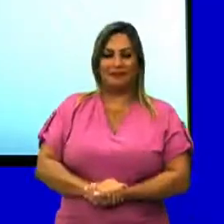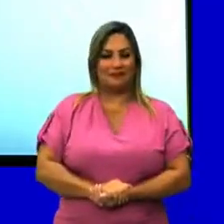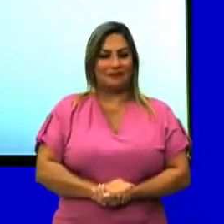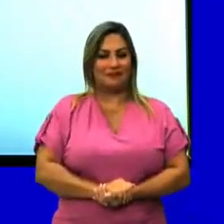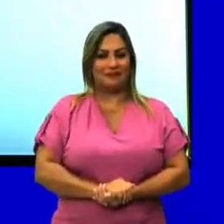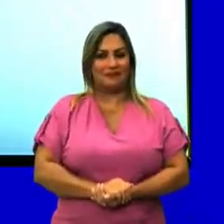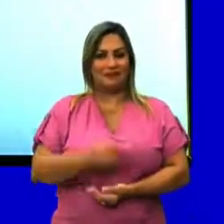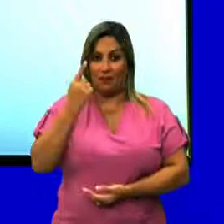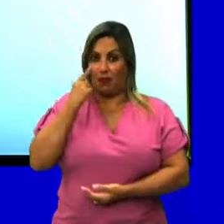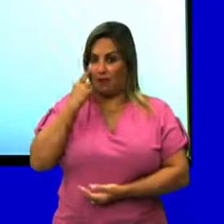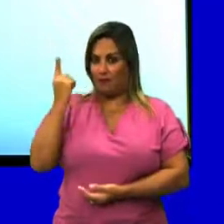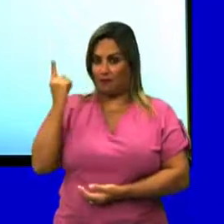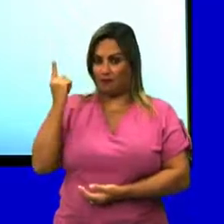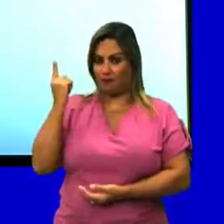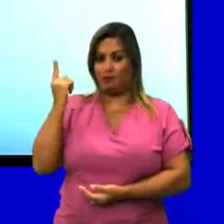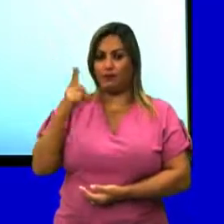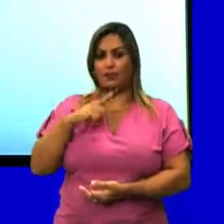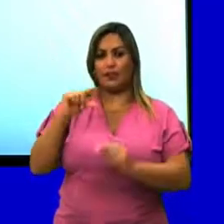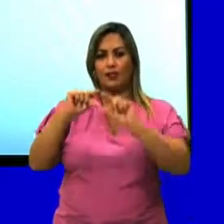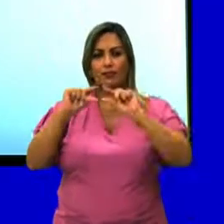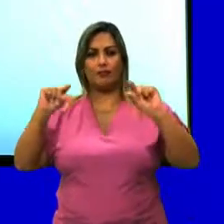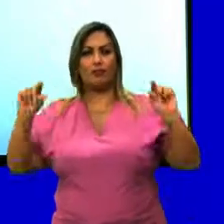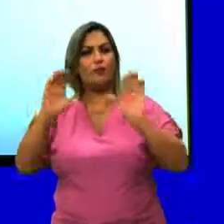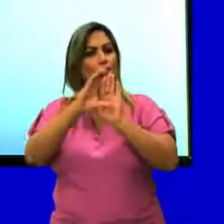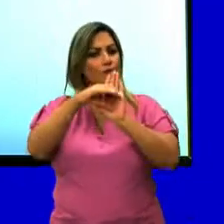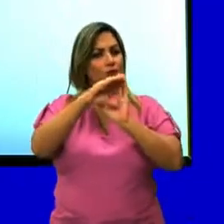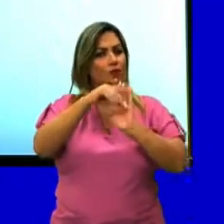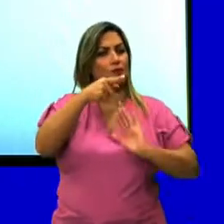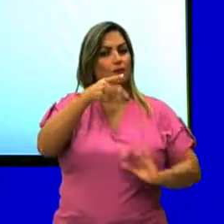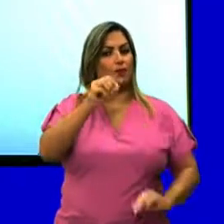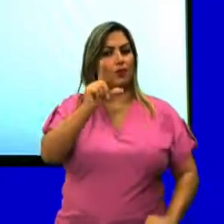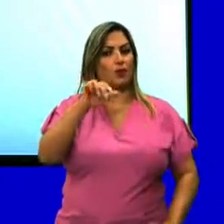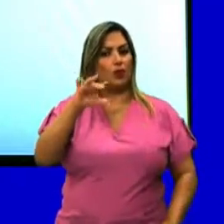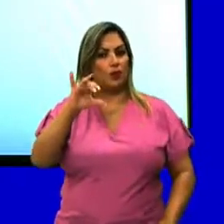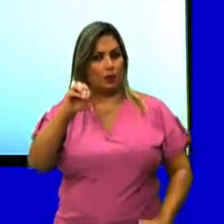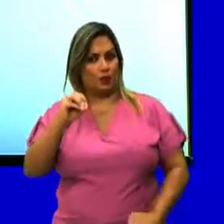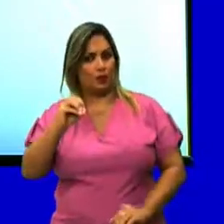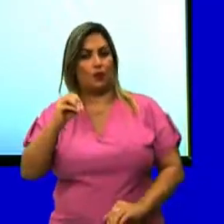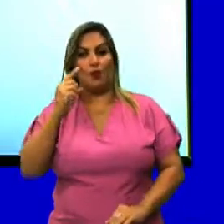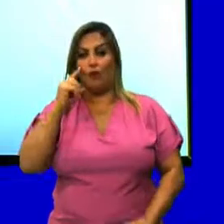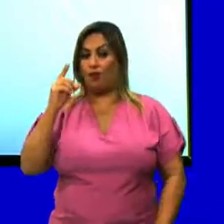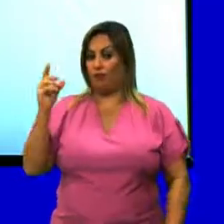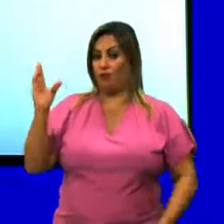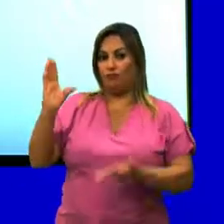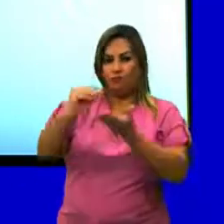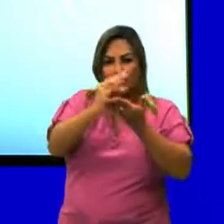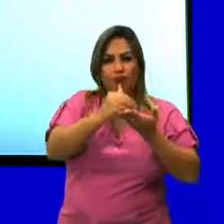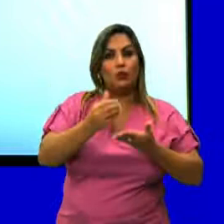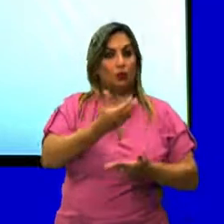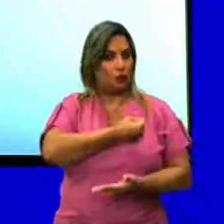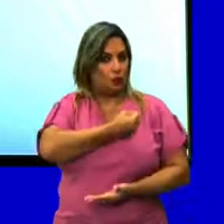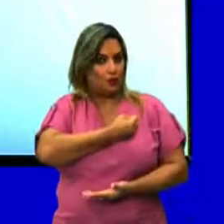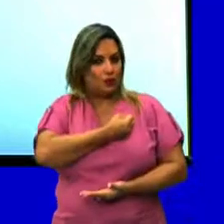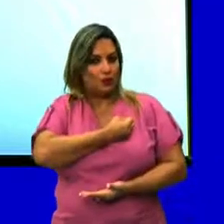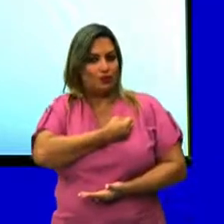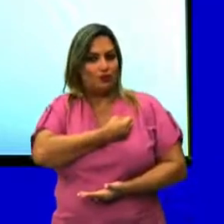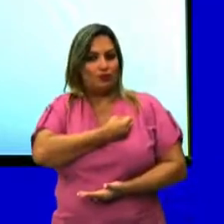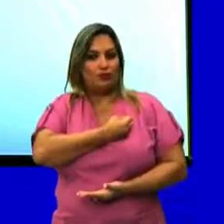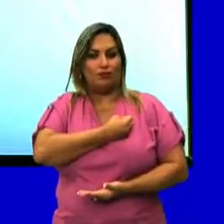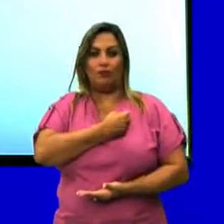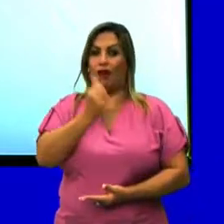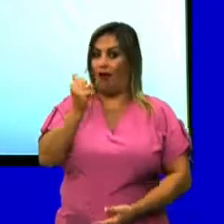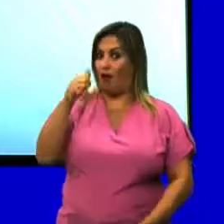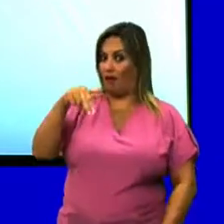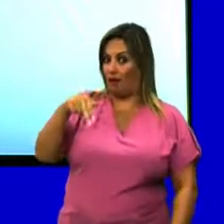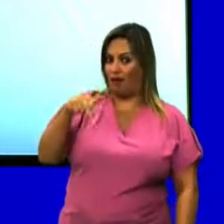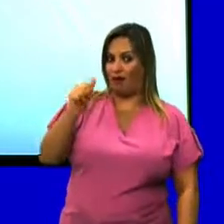favor na tela então aqui tá definição de um polinômio aqui o dados os números então